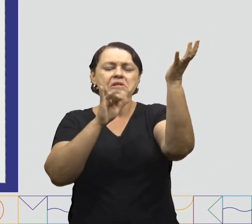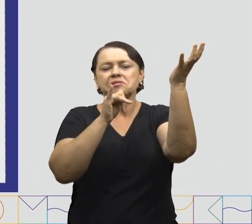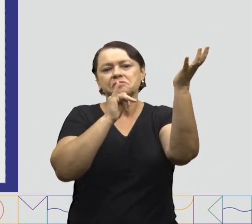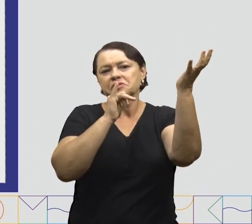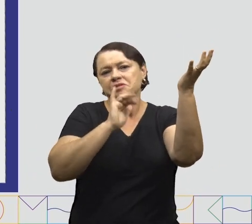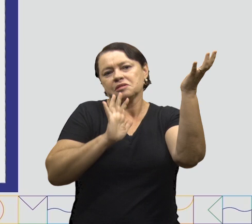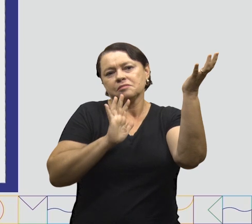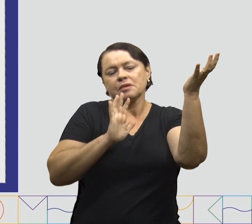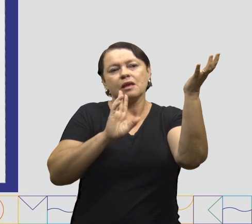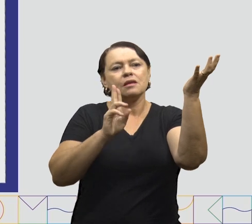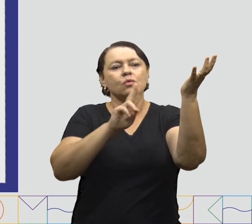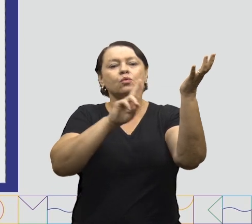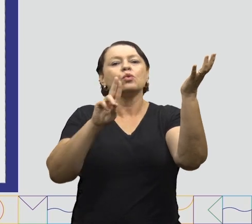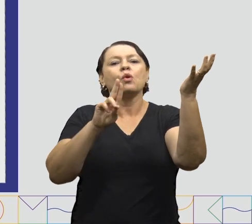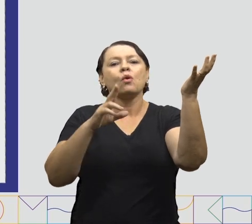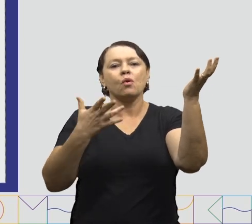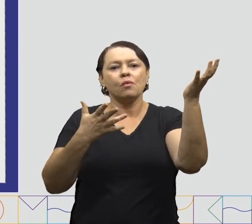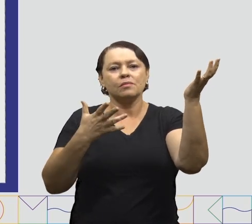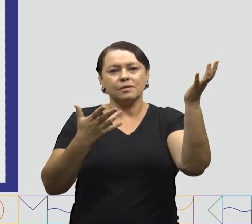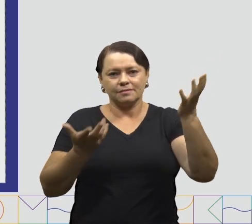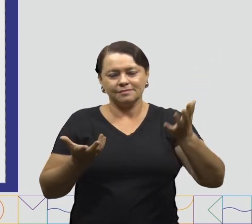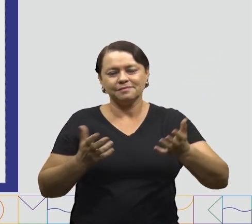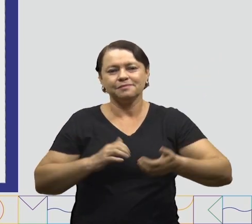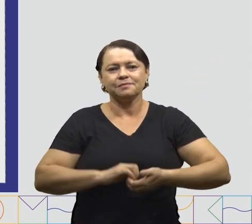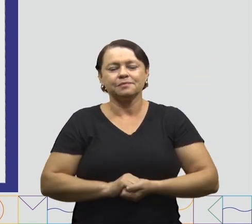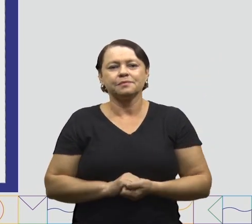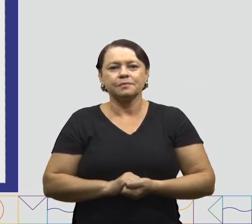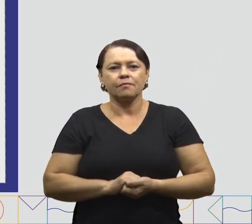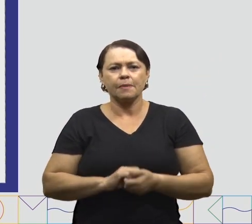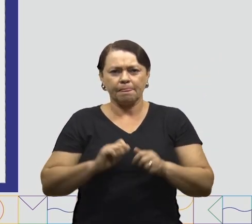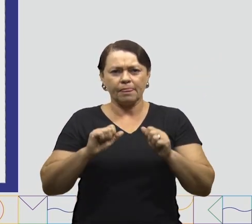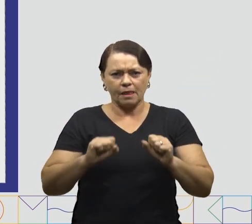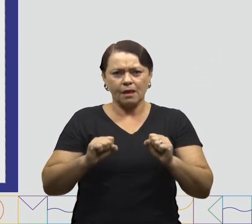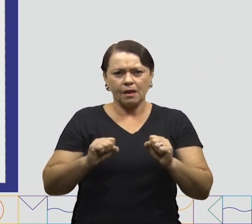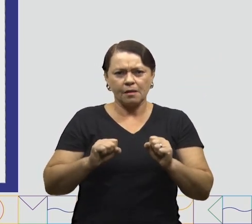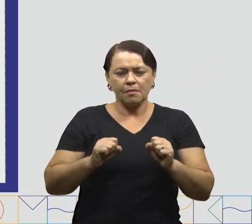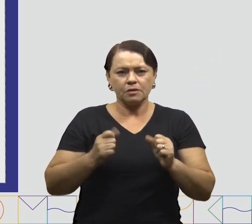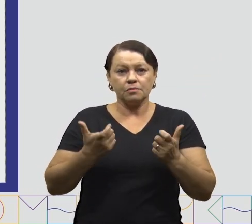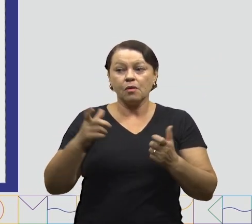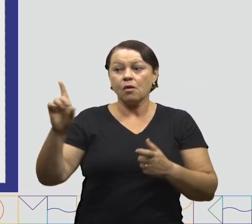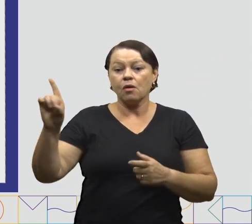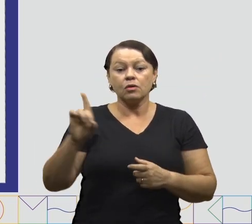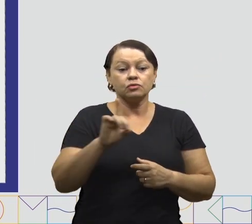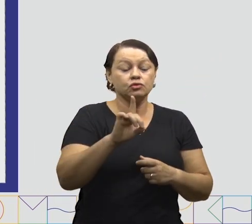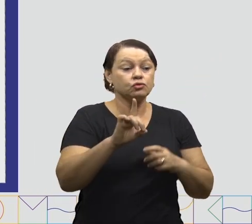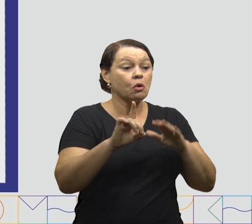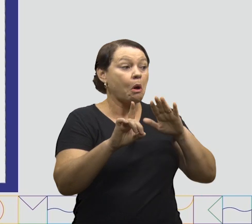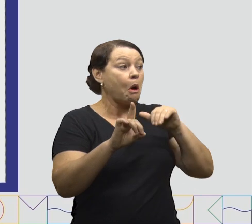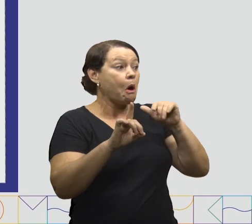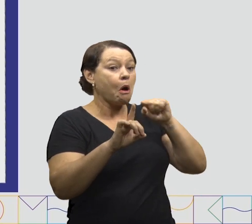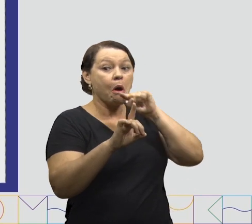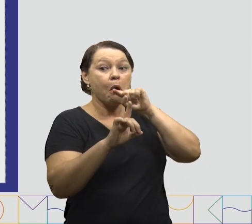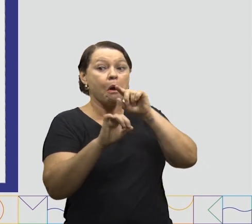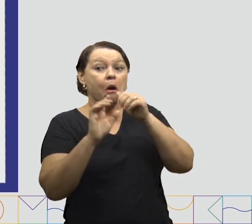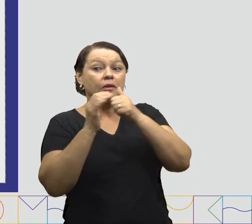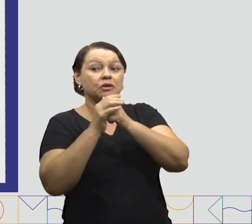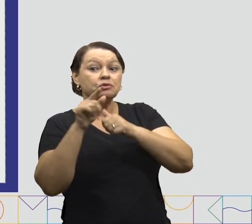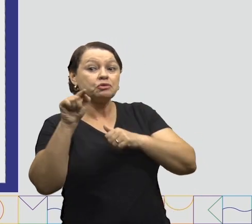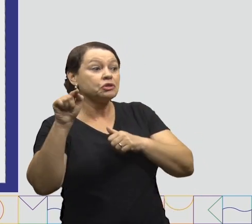2, 3, Cliges, para se salvar. Mas será que pode contar onde os amigos estão